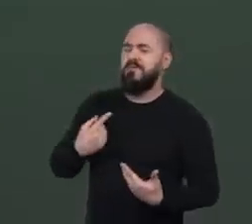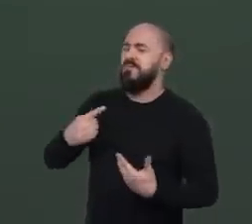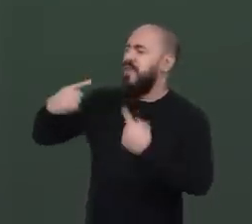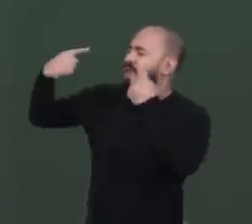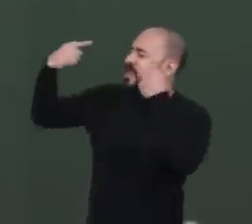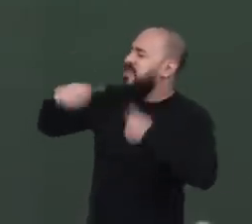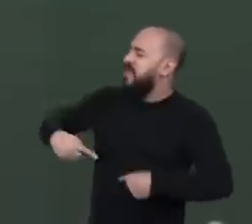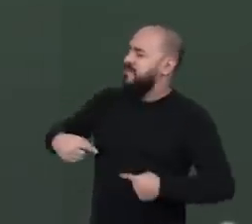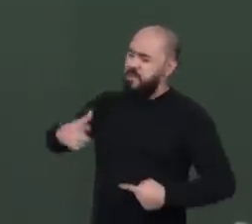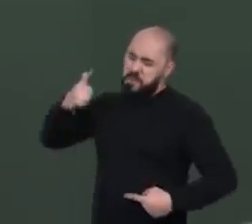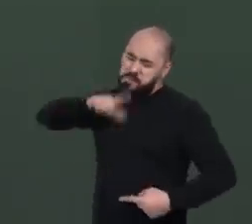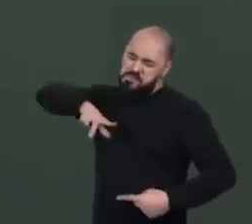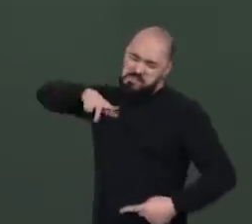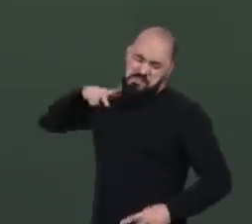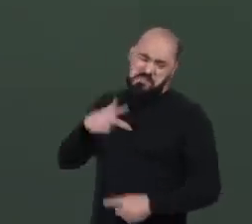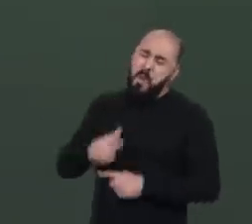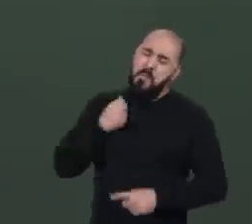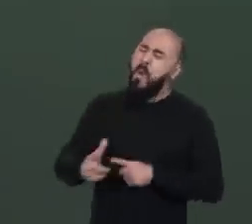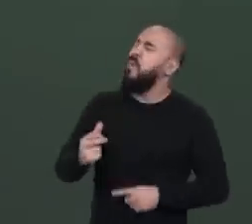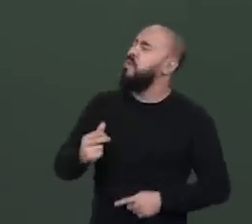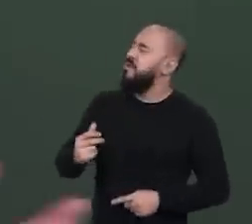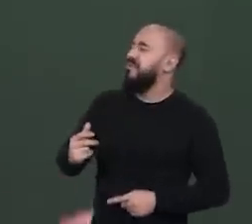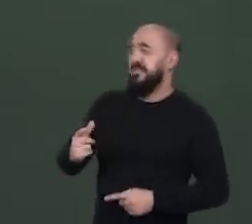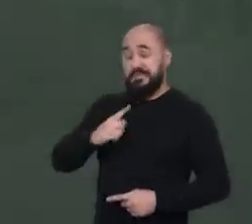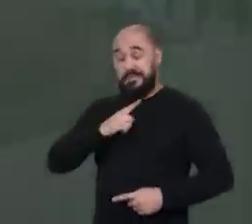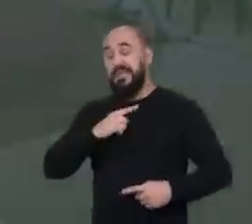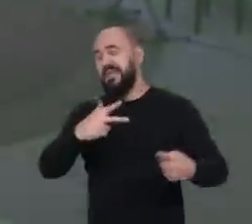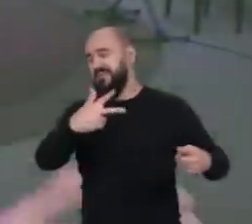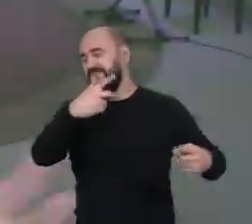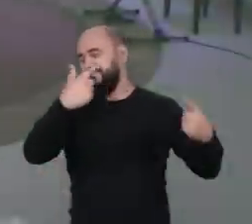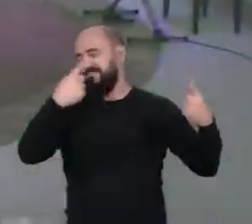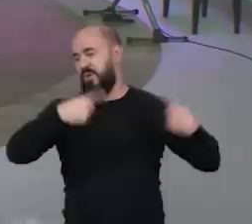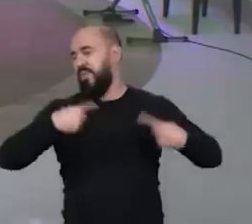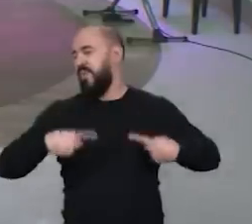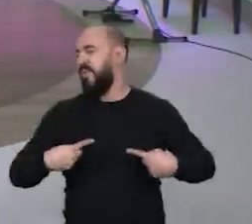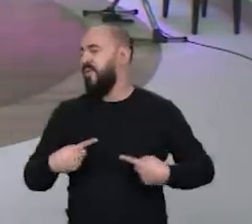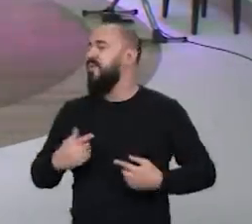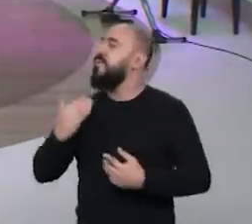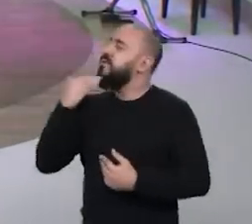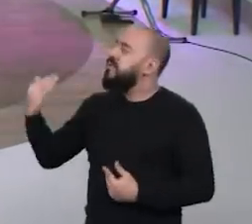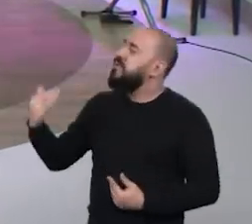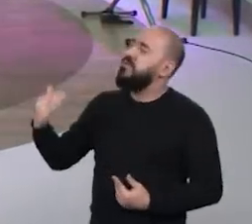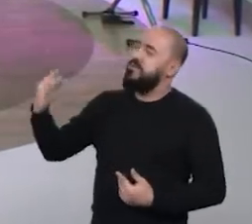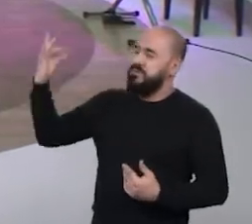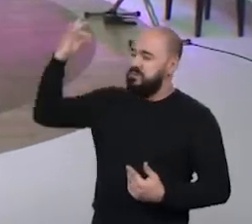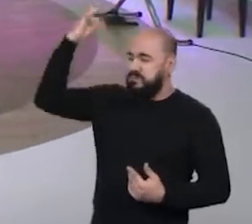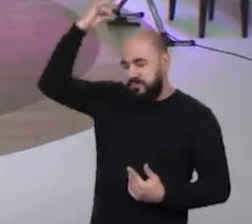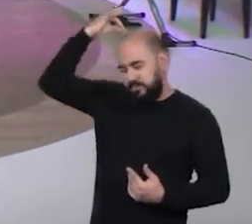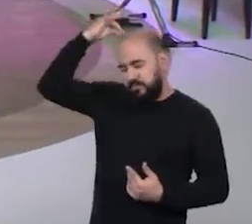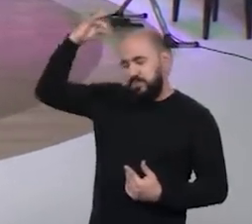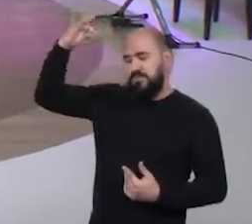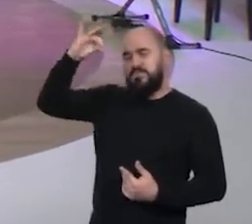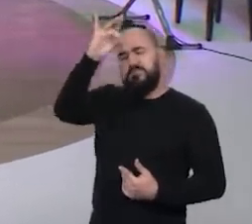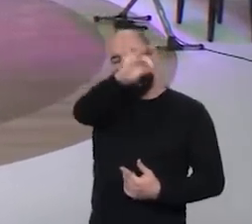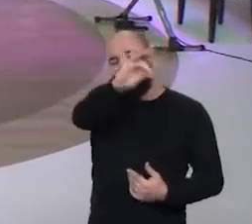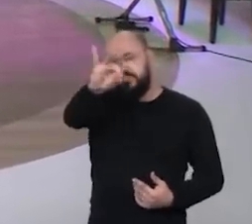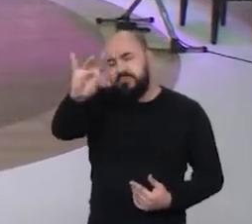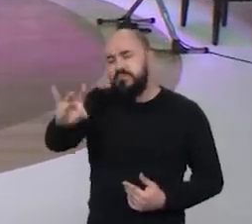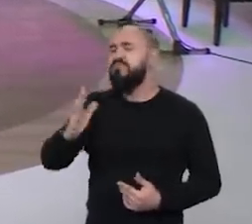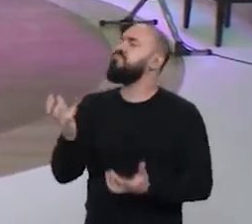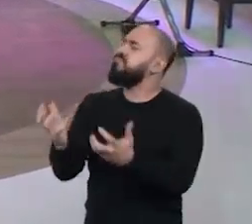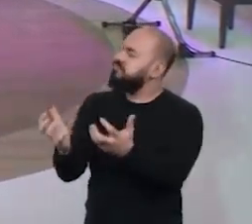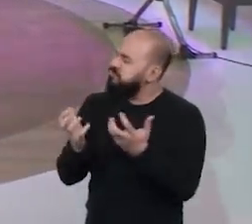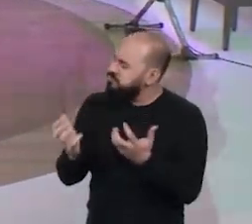serem vencidos também estão diante de nós. Por isso que suplicamos a presença do Espírito Santo. Queremos ter um